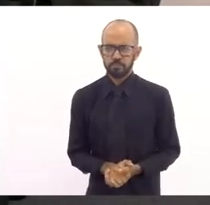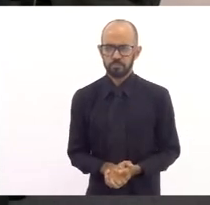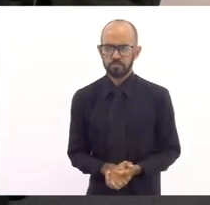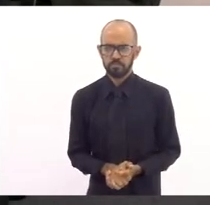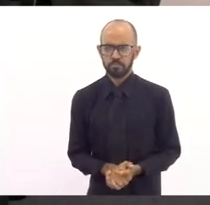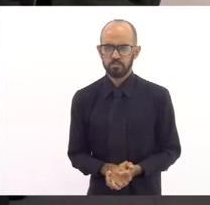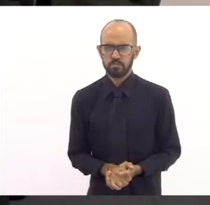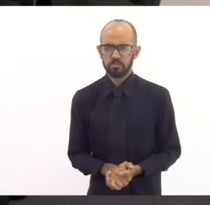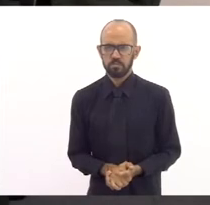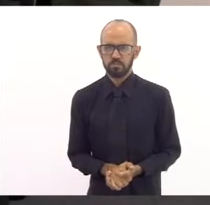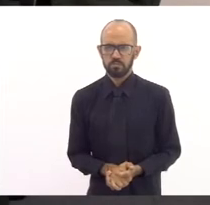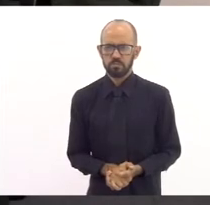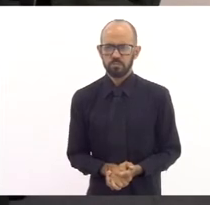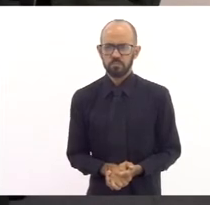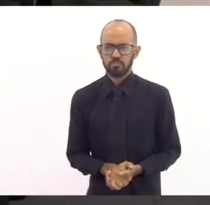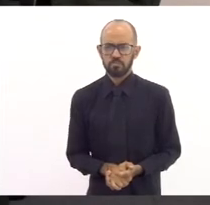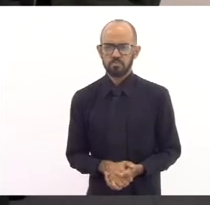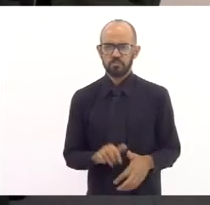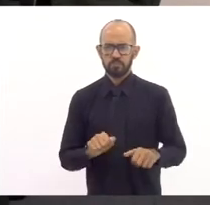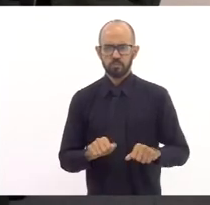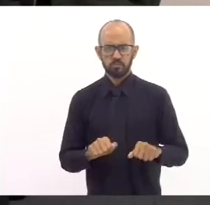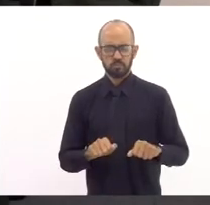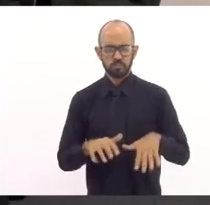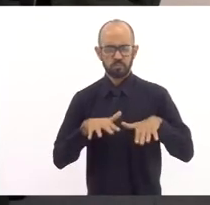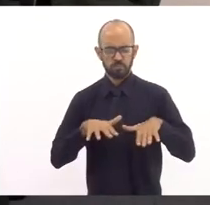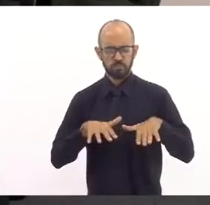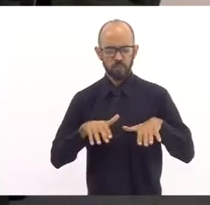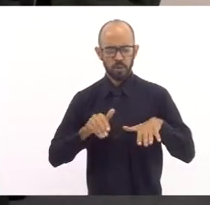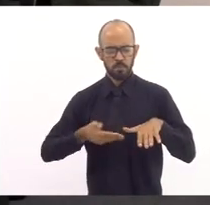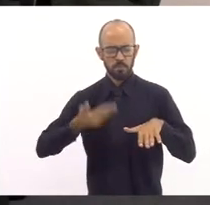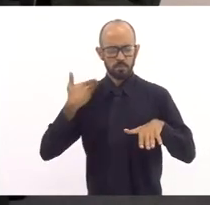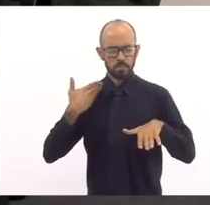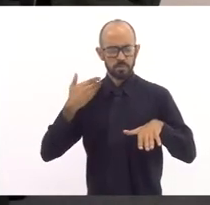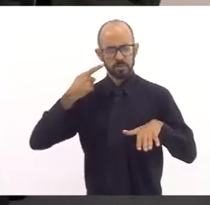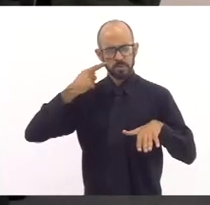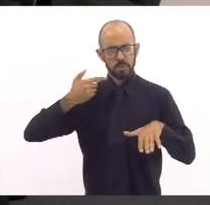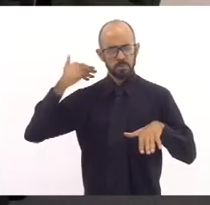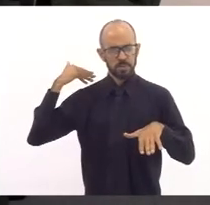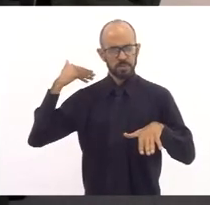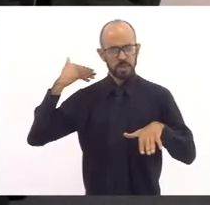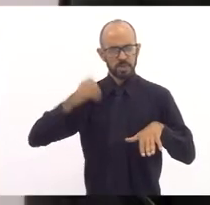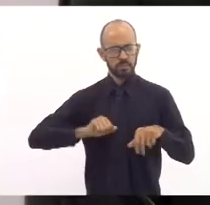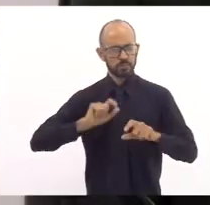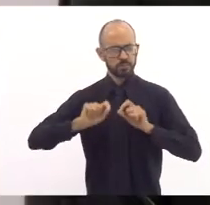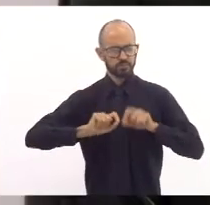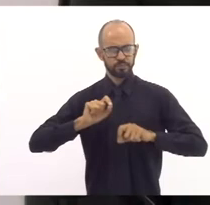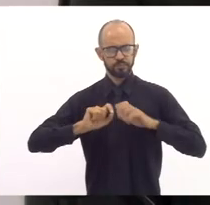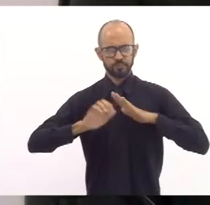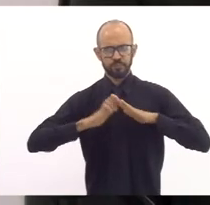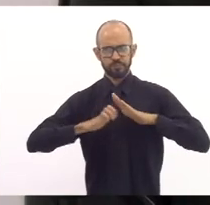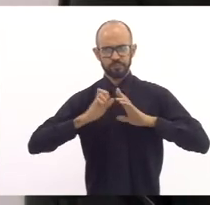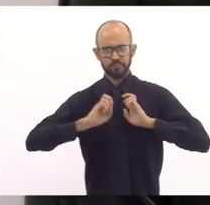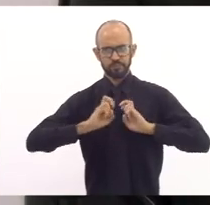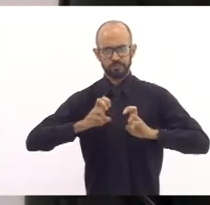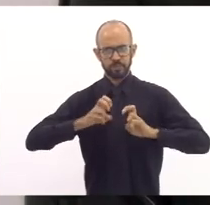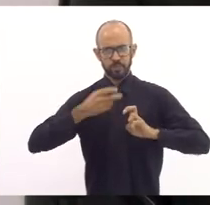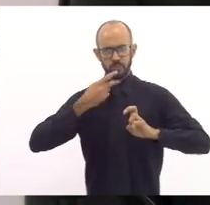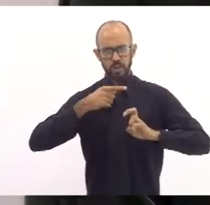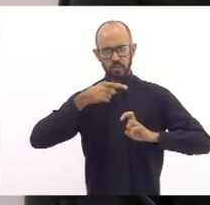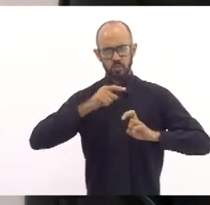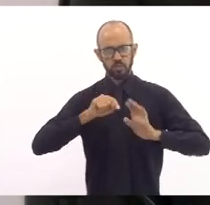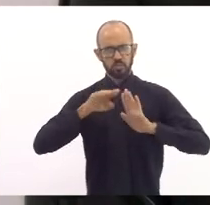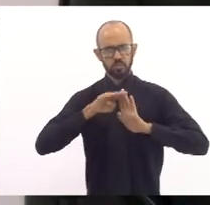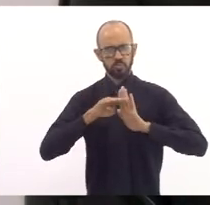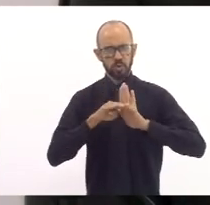o seguinte. Na audiência passada, num dado momento, a Supervia fez menção a um